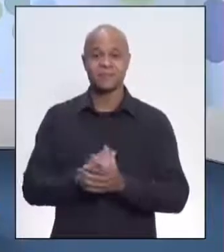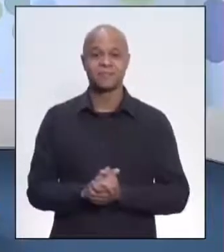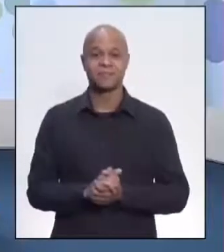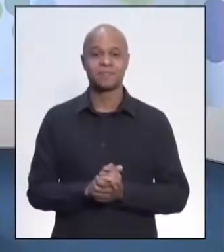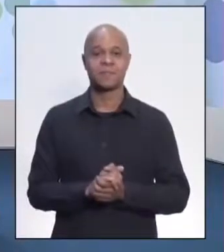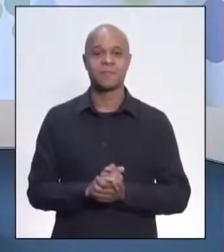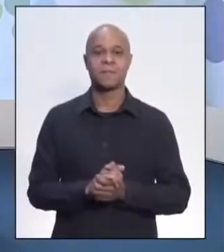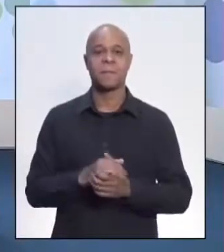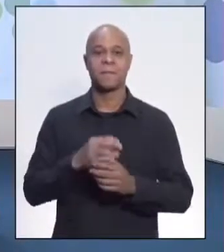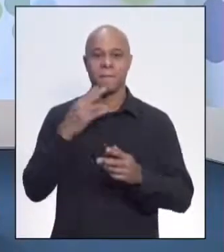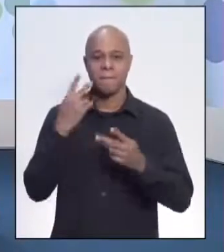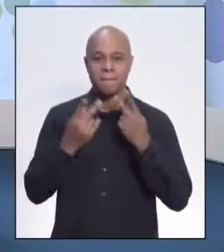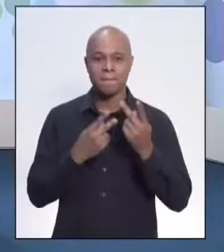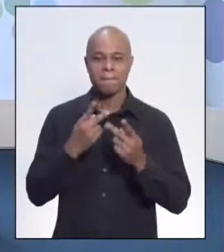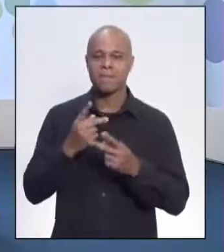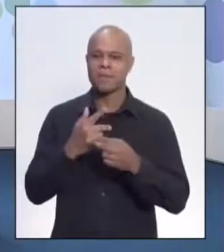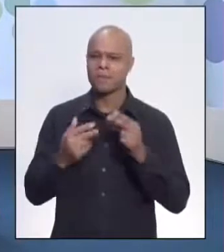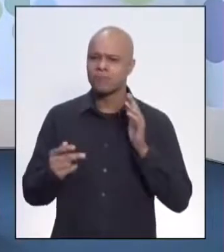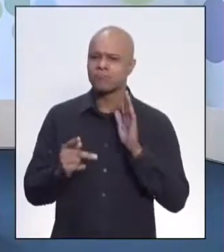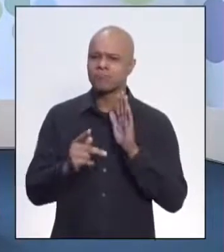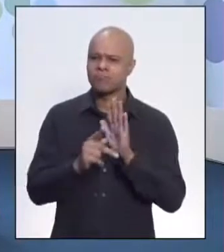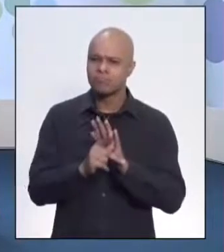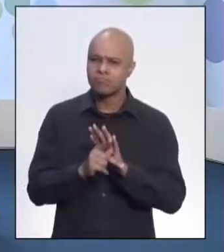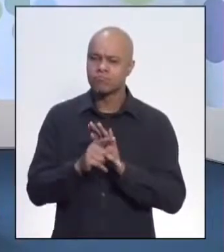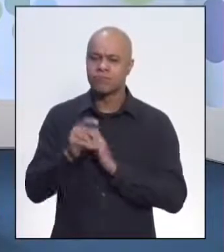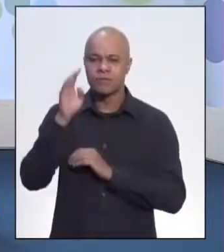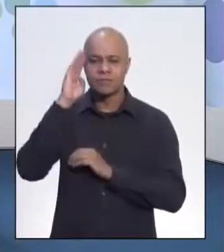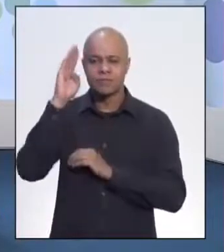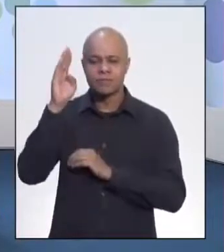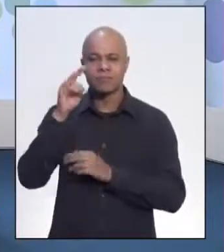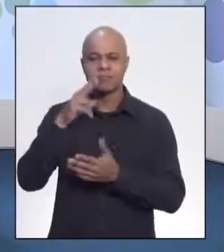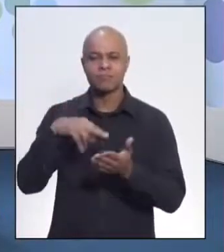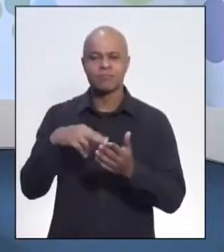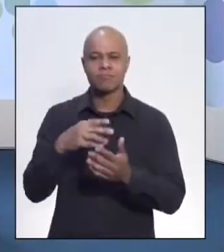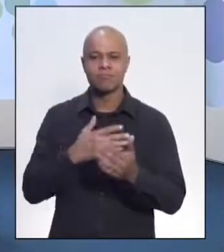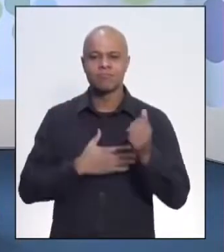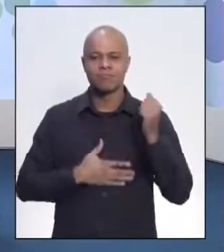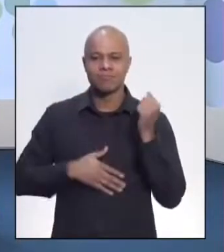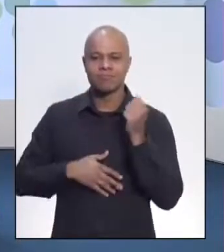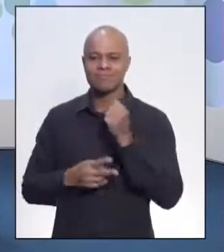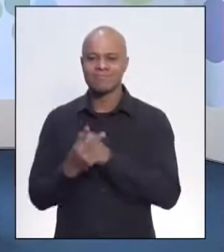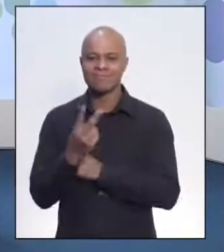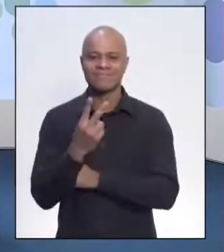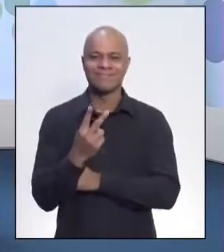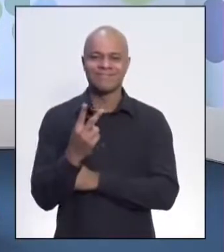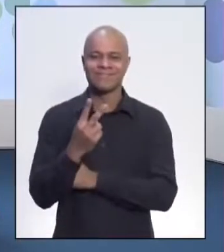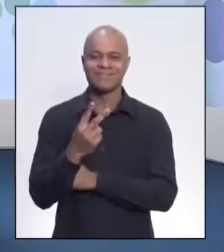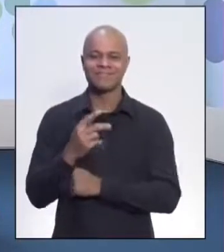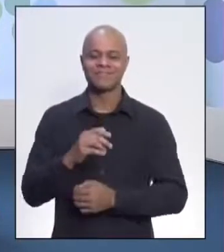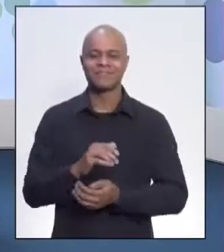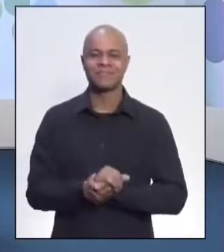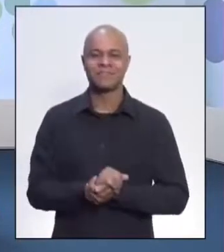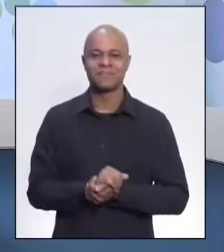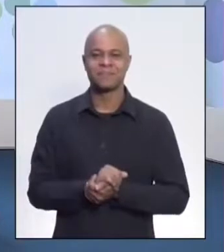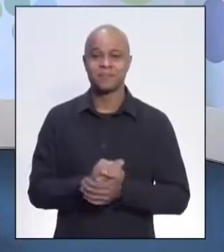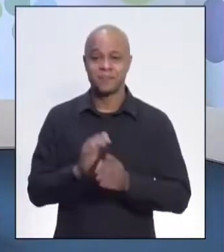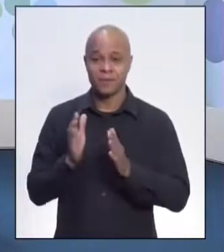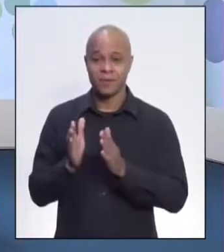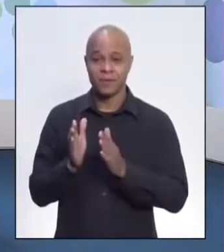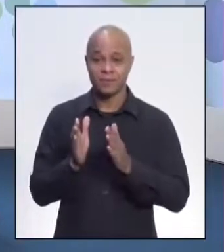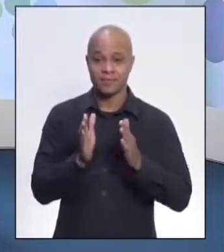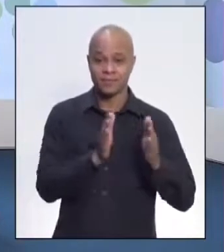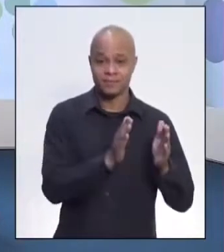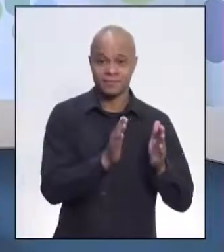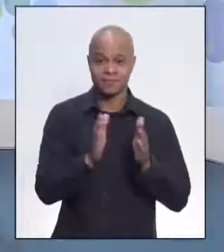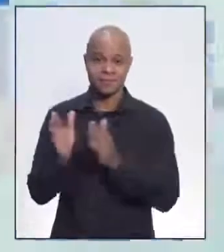né, como principais deslocamentos aí nas danças, tanto no carimbó quanto no coco de embolada, a questão da direita à esquerda, né,